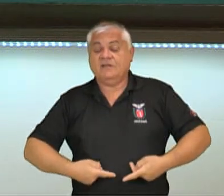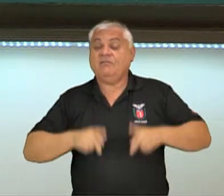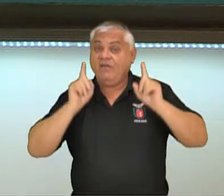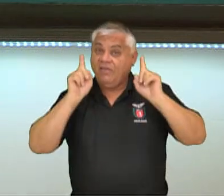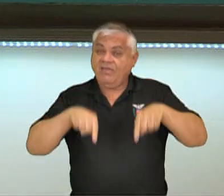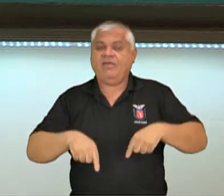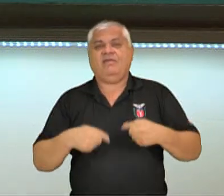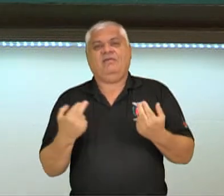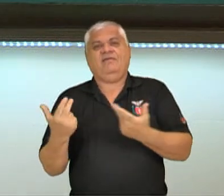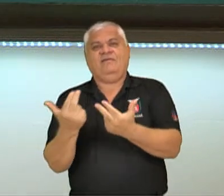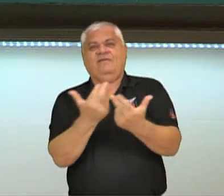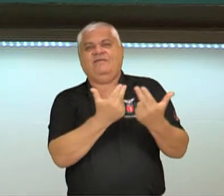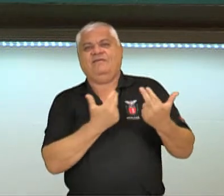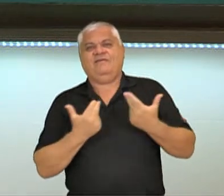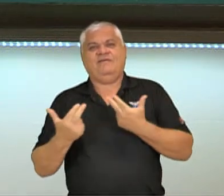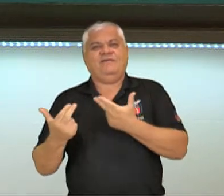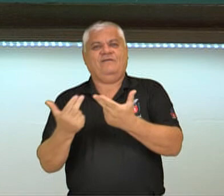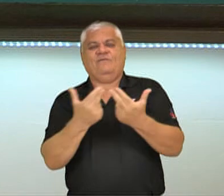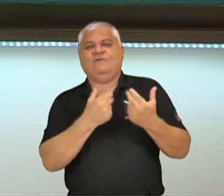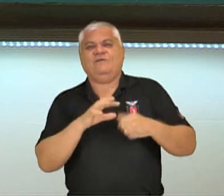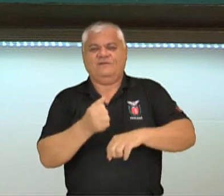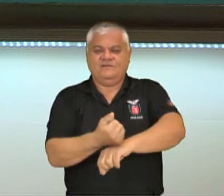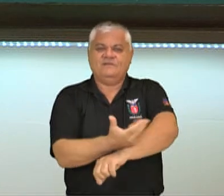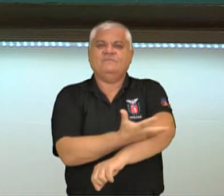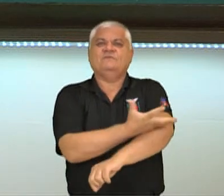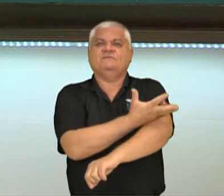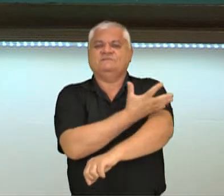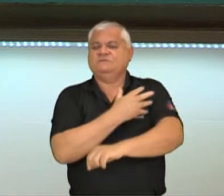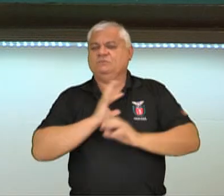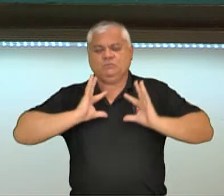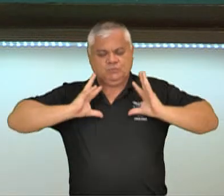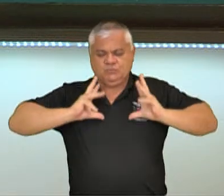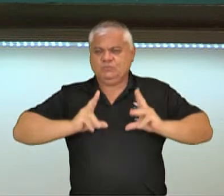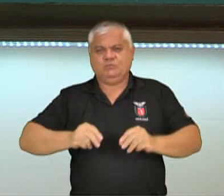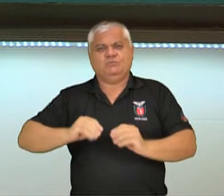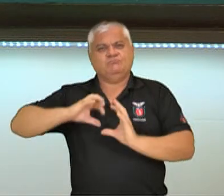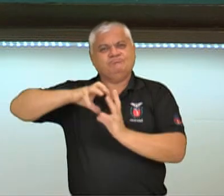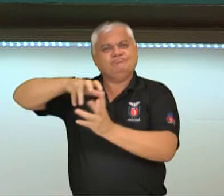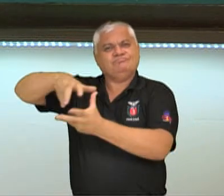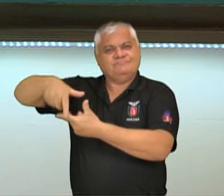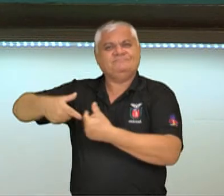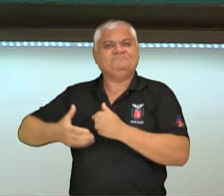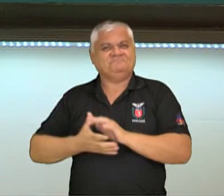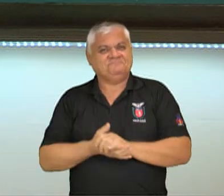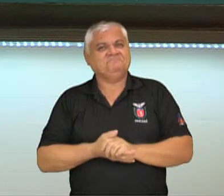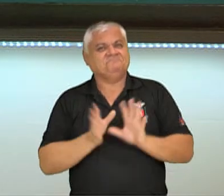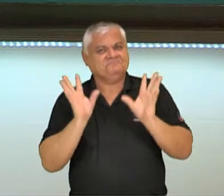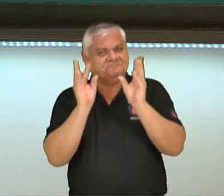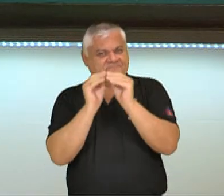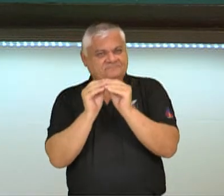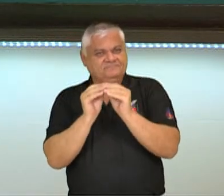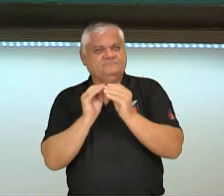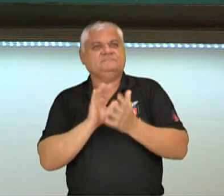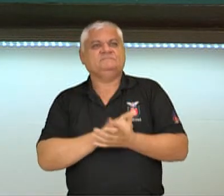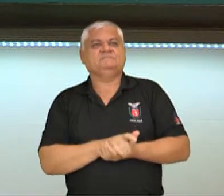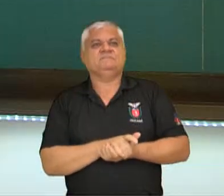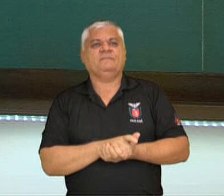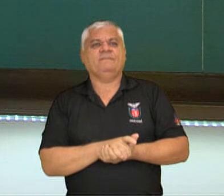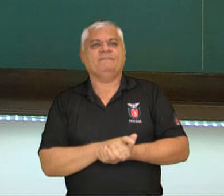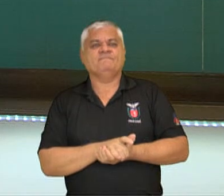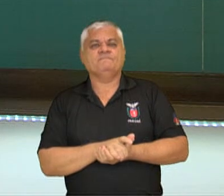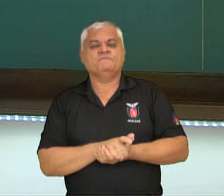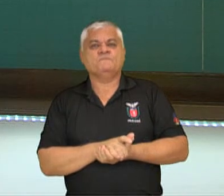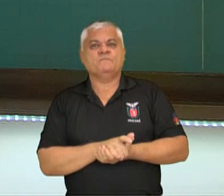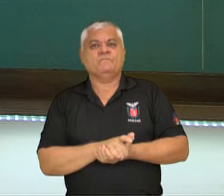reage igual às emoções por todo o mundo. Essa foi a grande conclusão, ok?